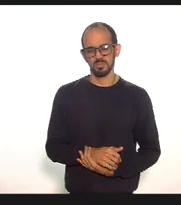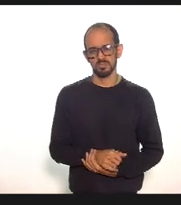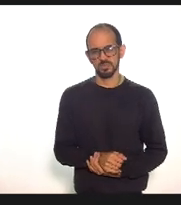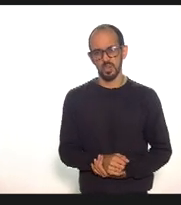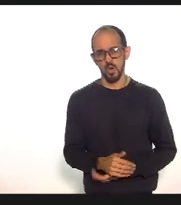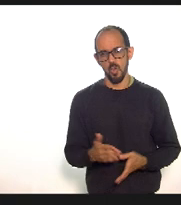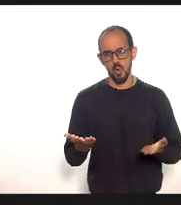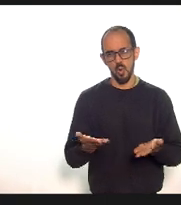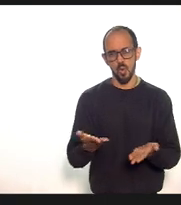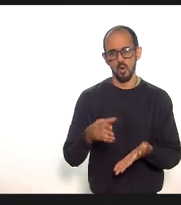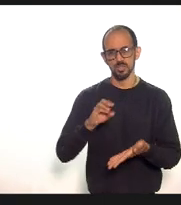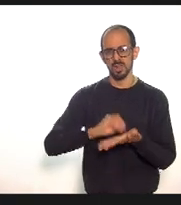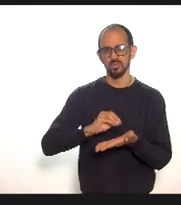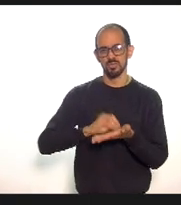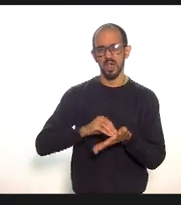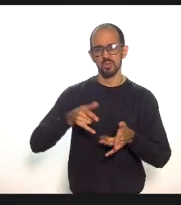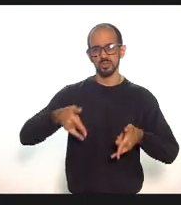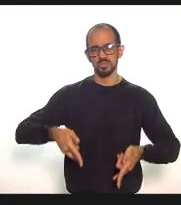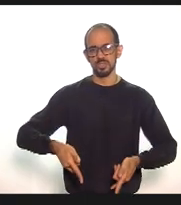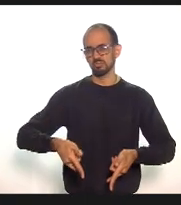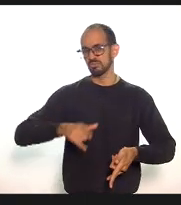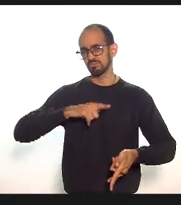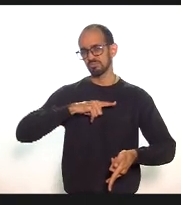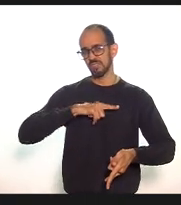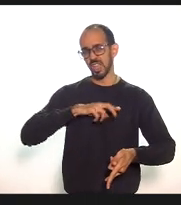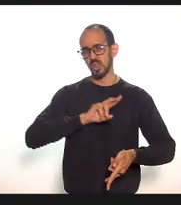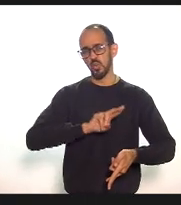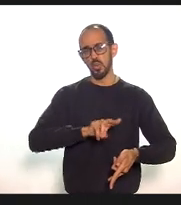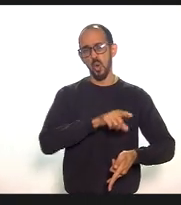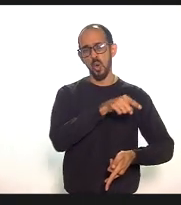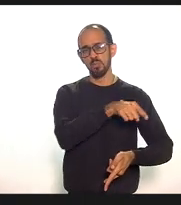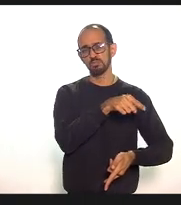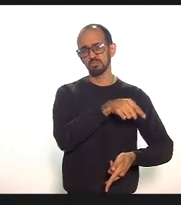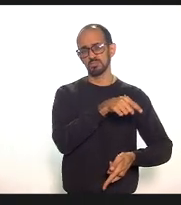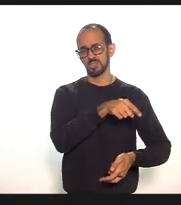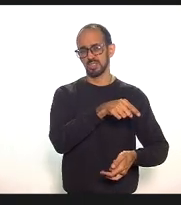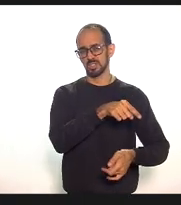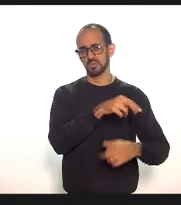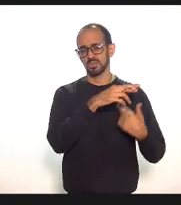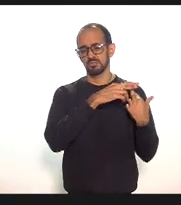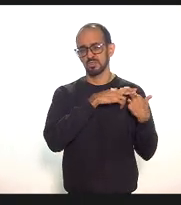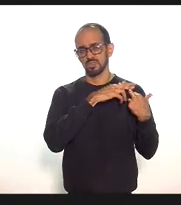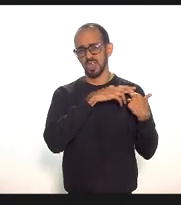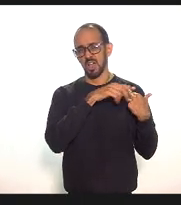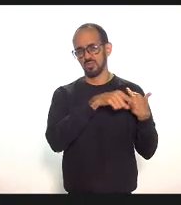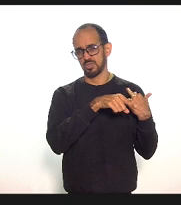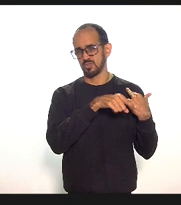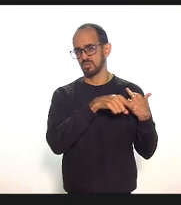Hoje a falta de leitos, ela tem nome e tem sobrenome.